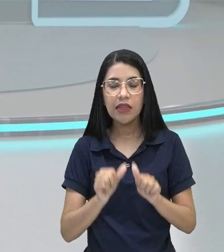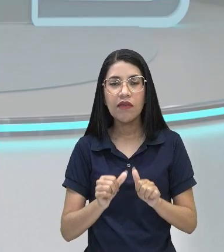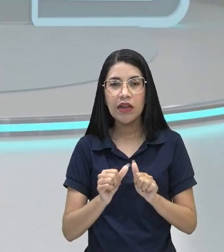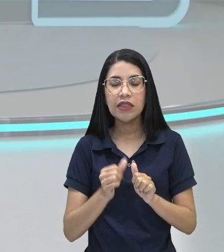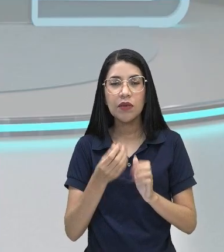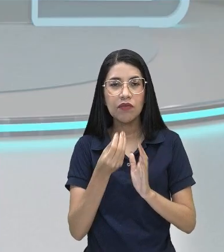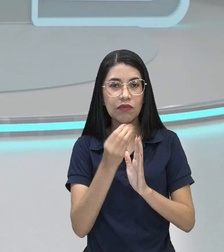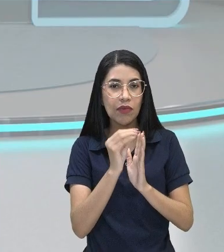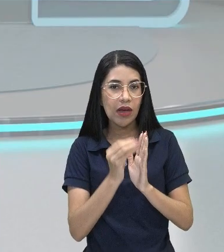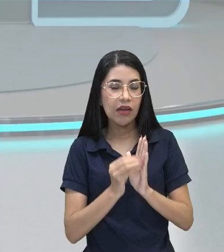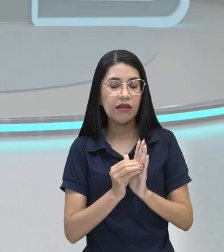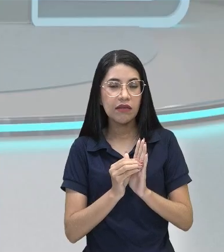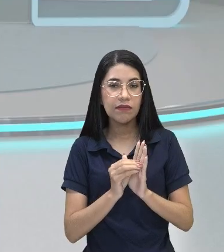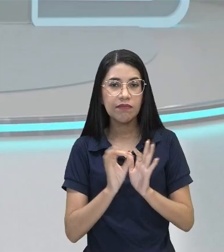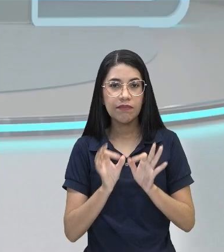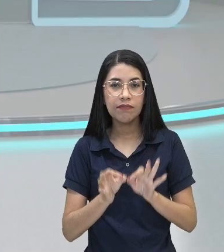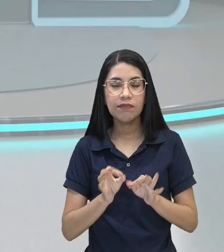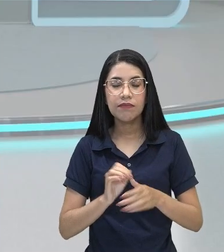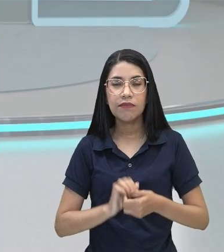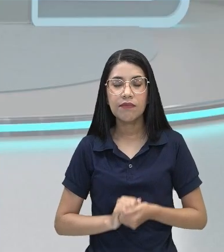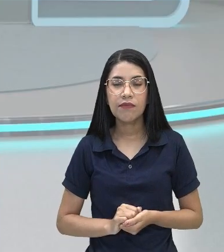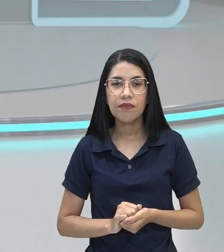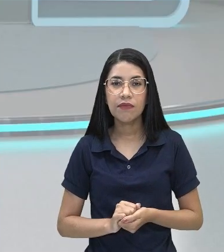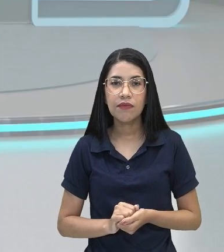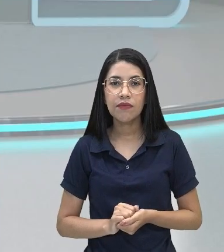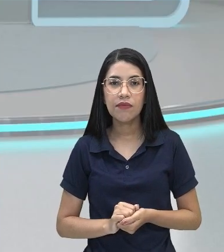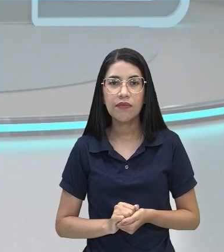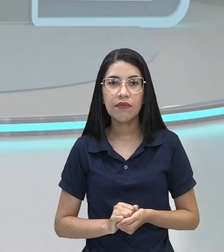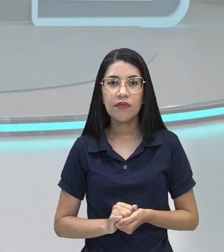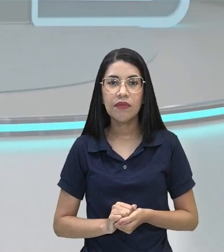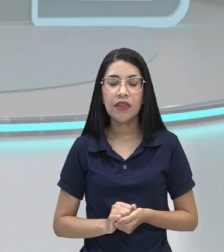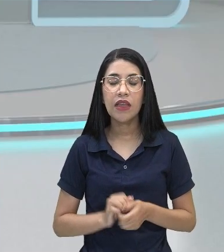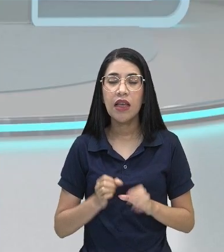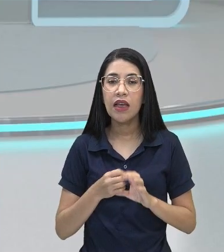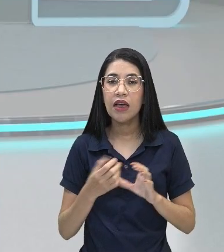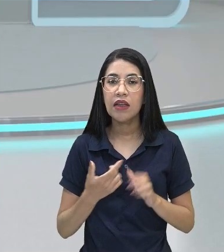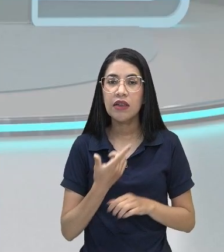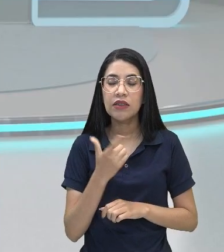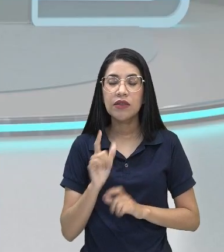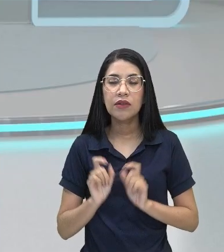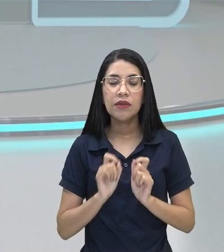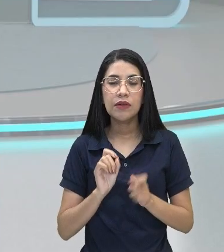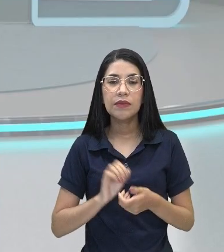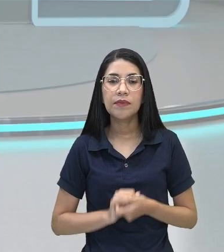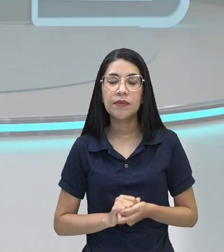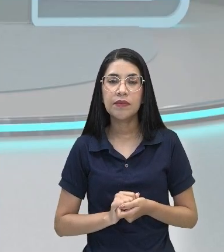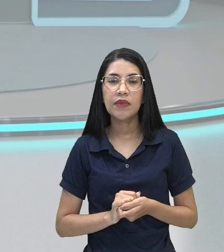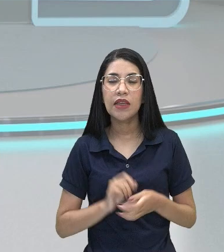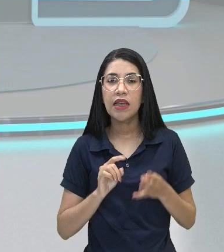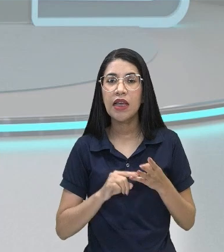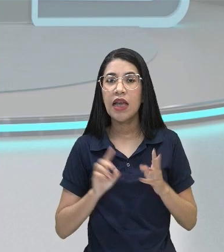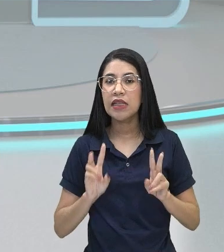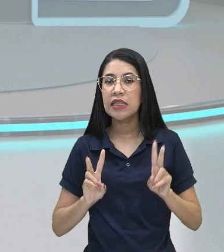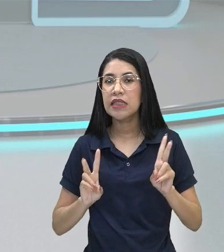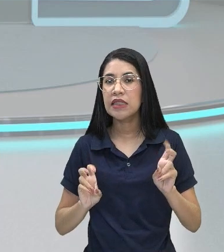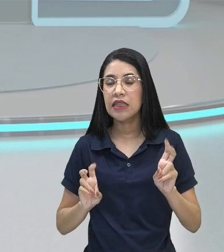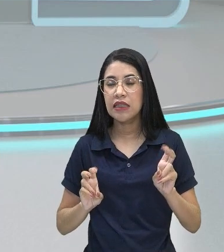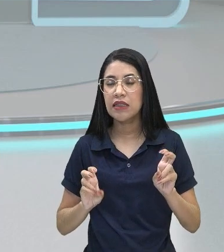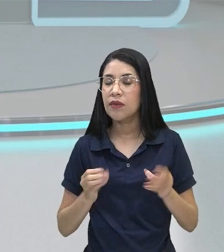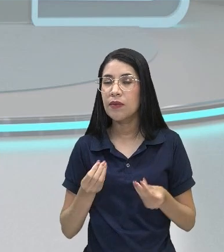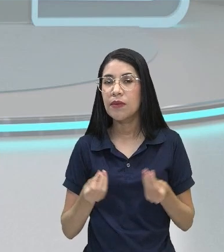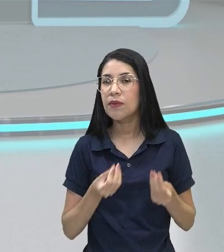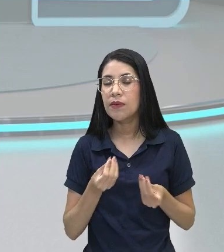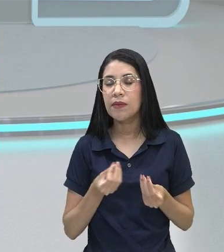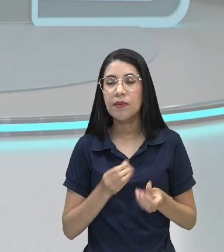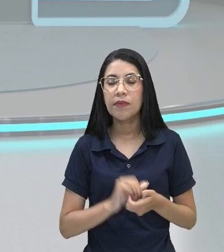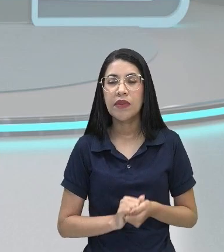estará fazendo da obra resenhada. E o outro aspecto é, então, a citação. Citação